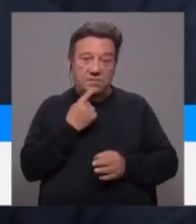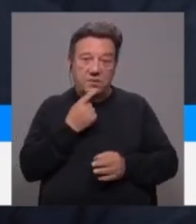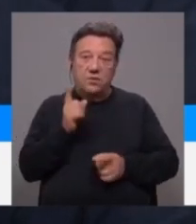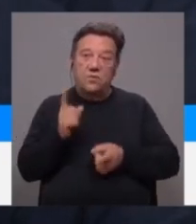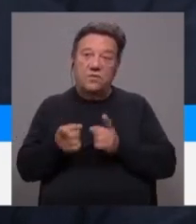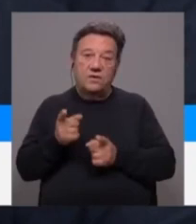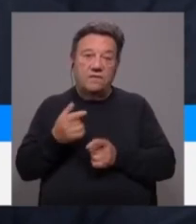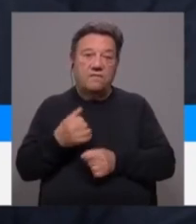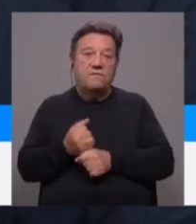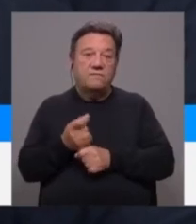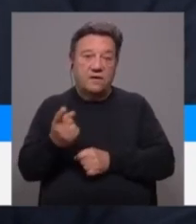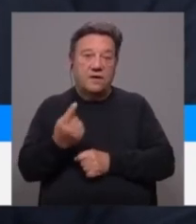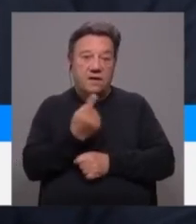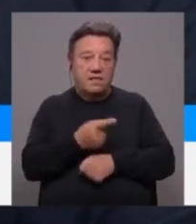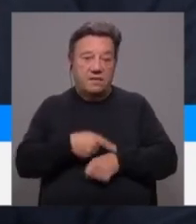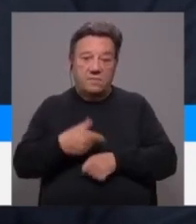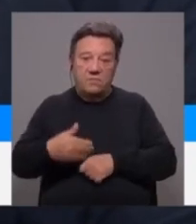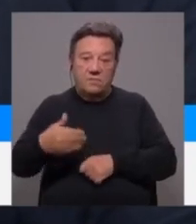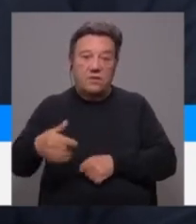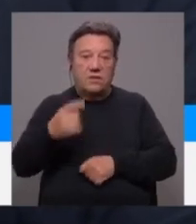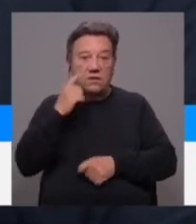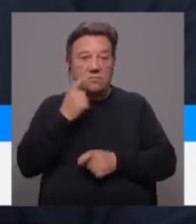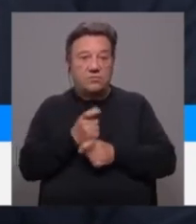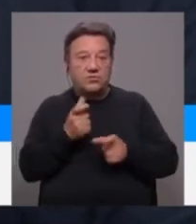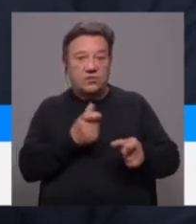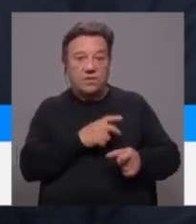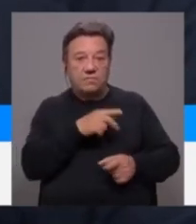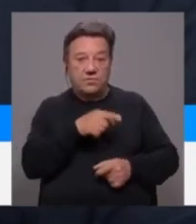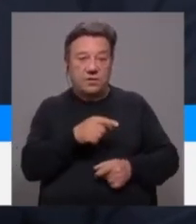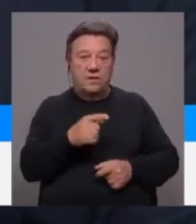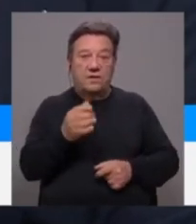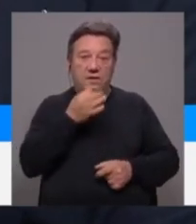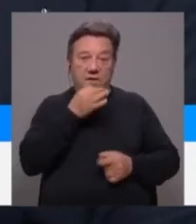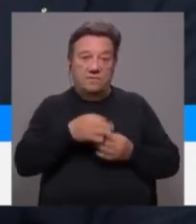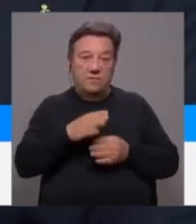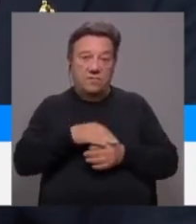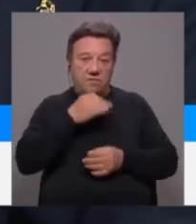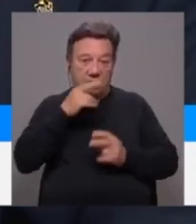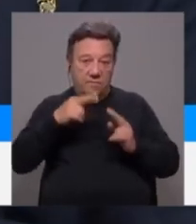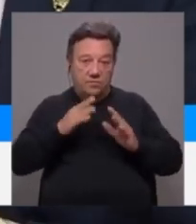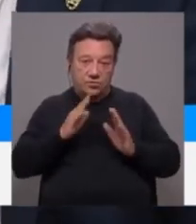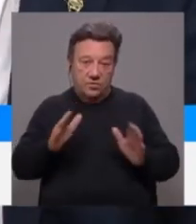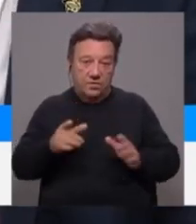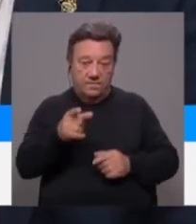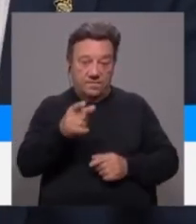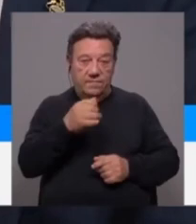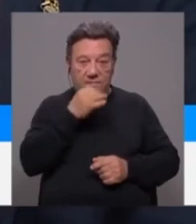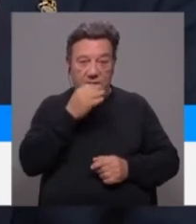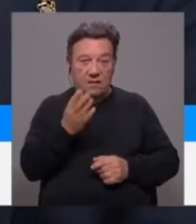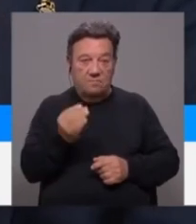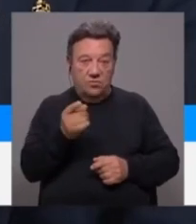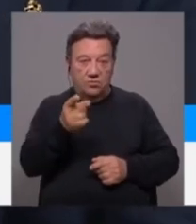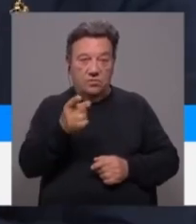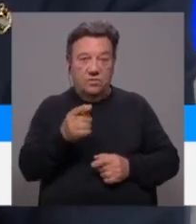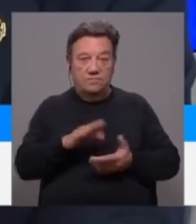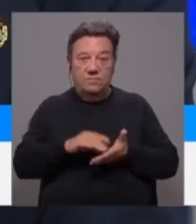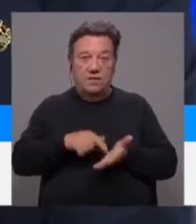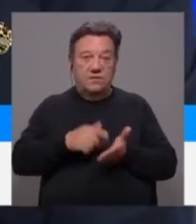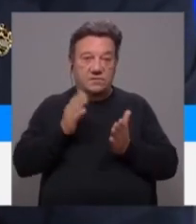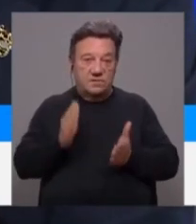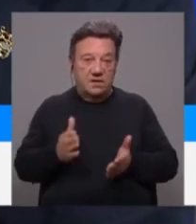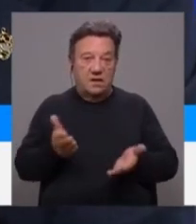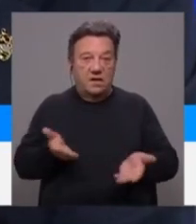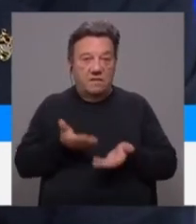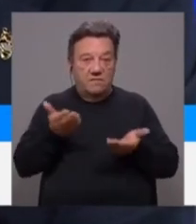perceber o que é que se vai fazer a cada momento para proteger nosso país finalmente só sobre impostos temos falado muito sobre a necessidade